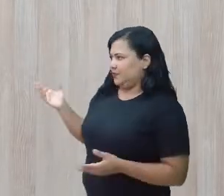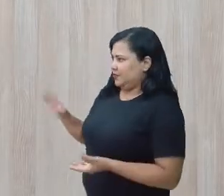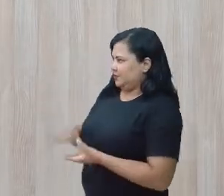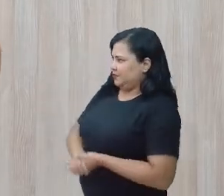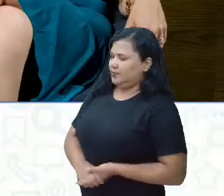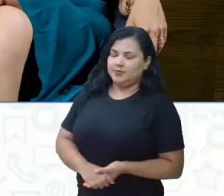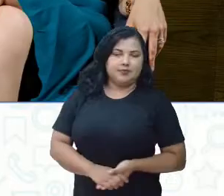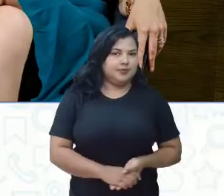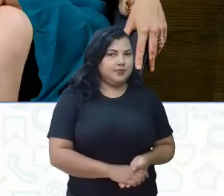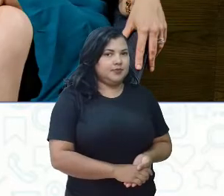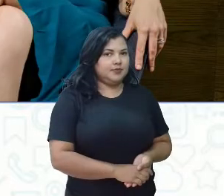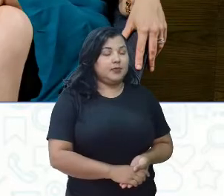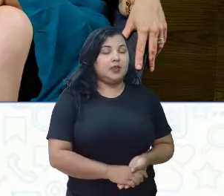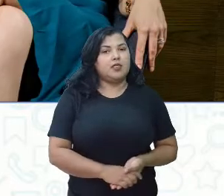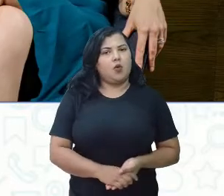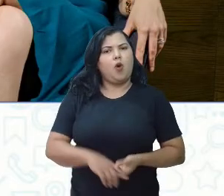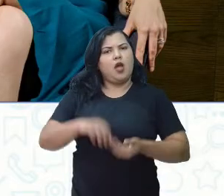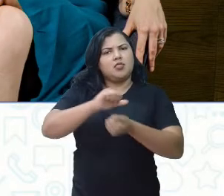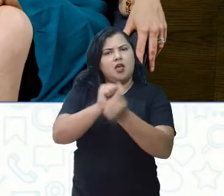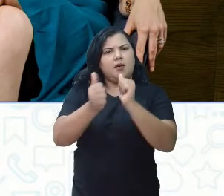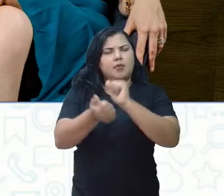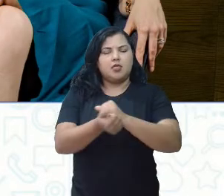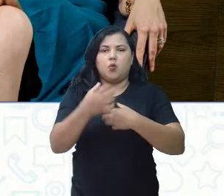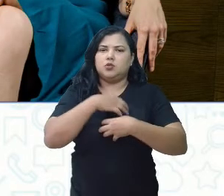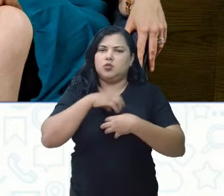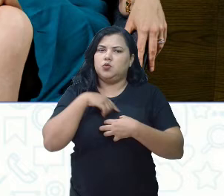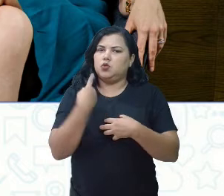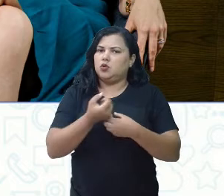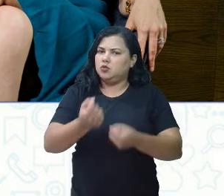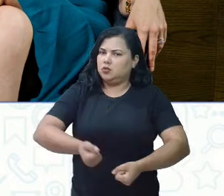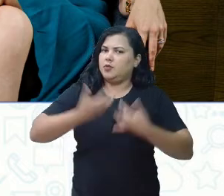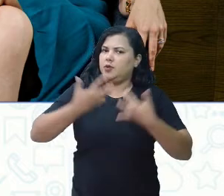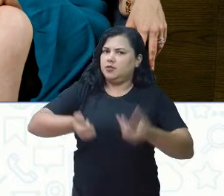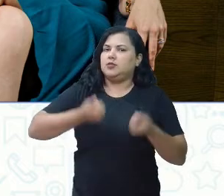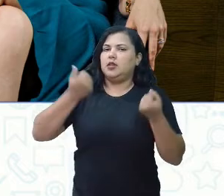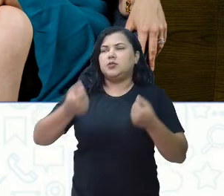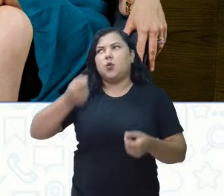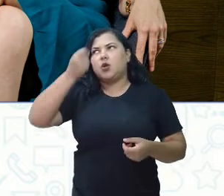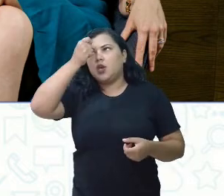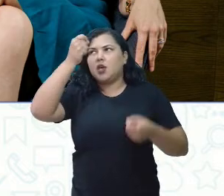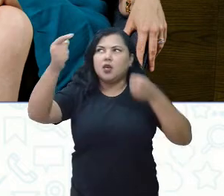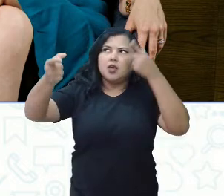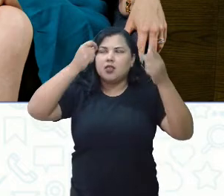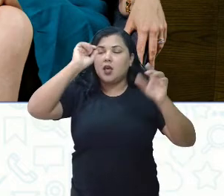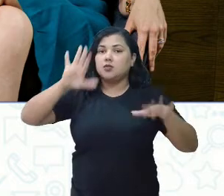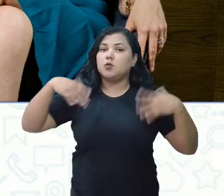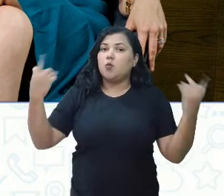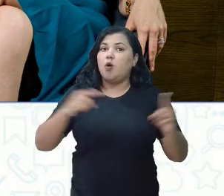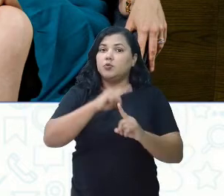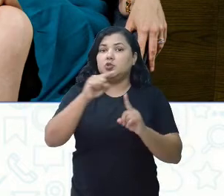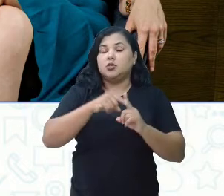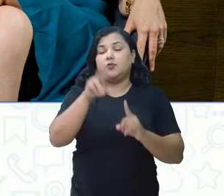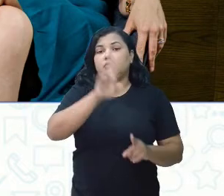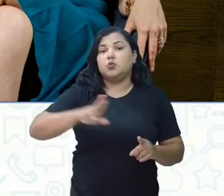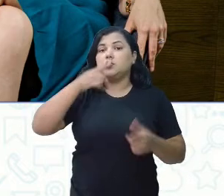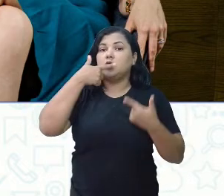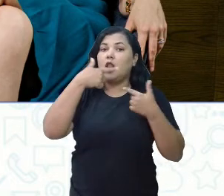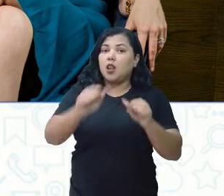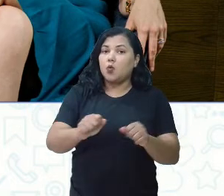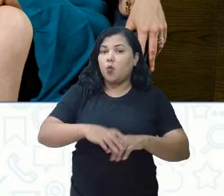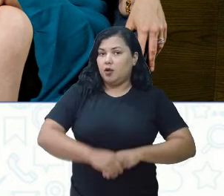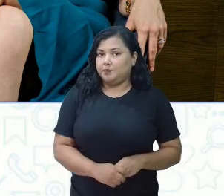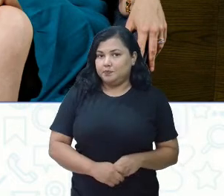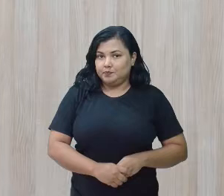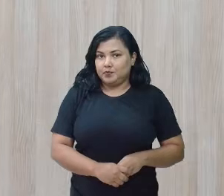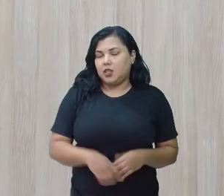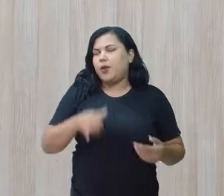Adequar o sentido daquilo que dizemos perpassa por ideias e intenções que o falante exerce quando utiliza a língua, né? A gente pensa que quando a gente está